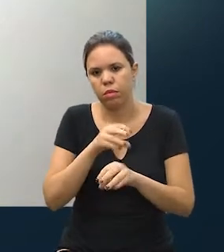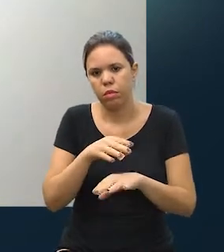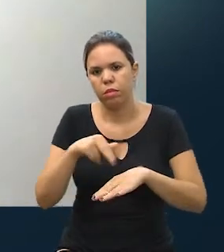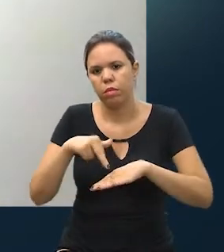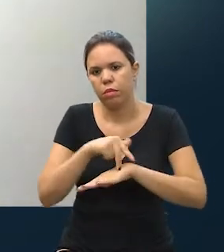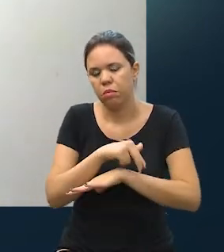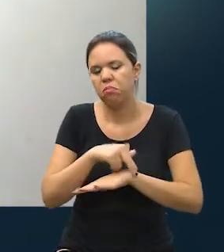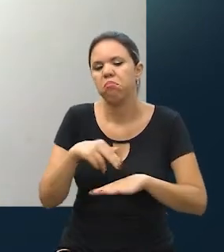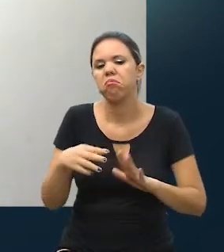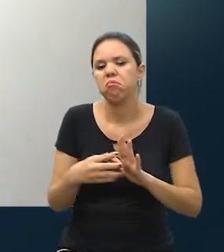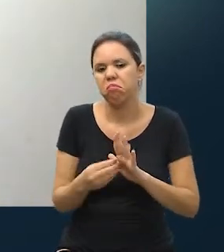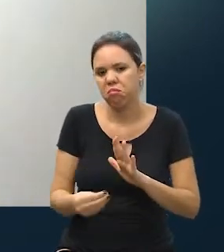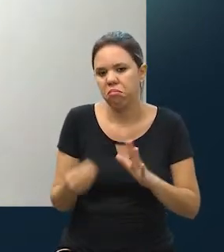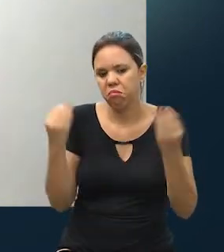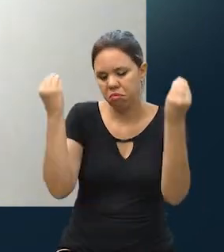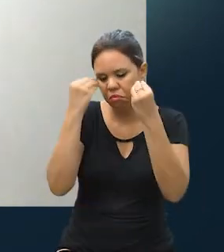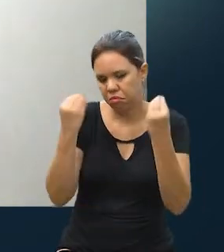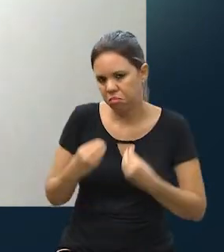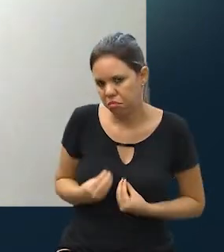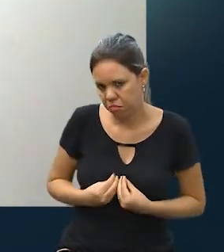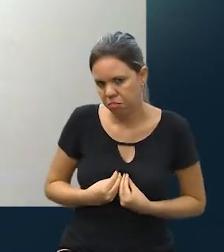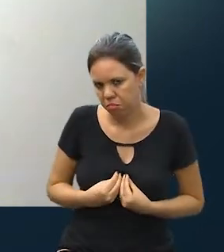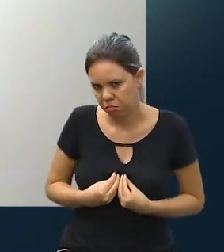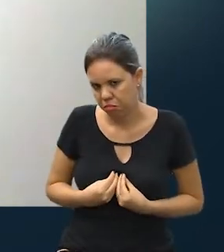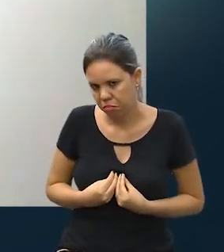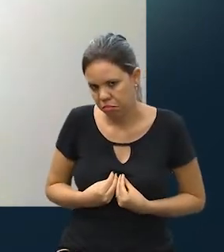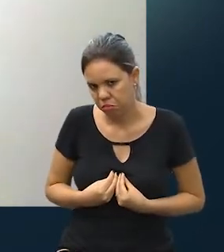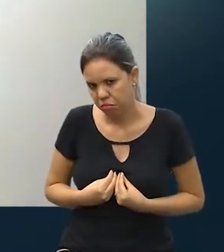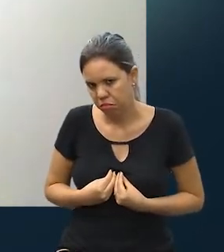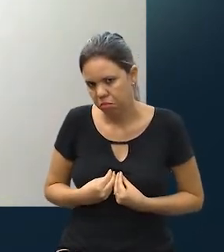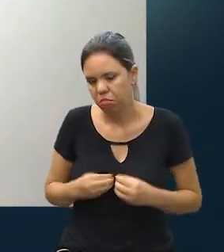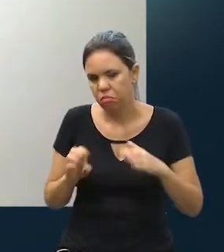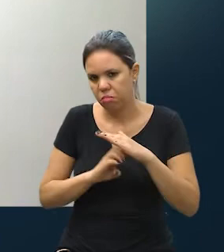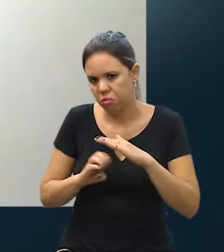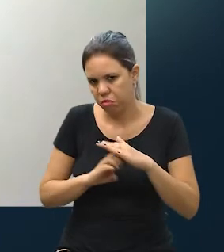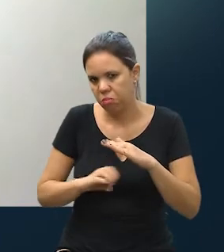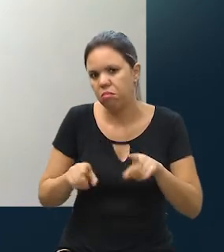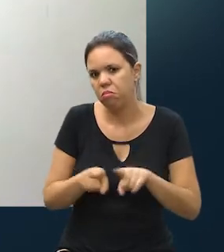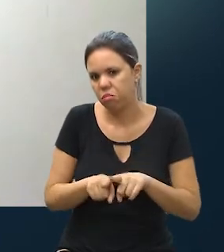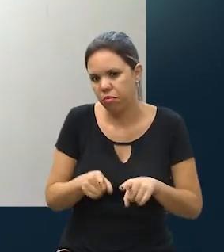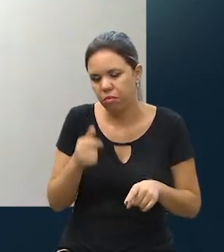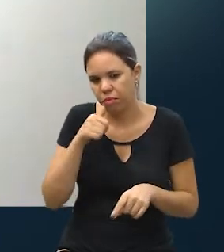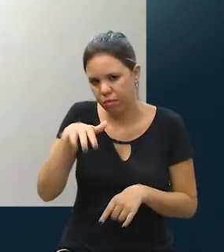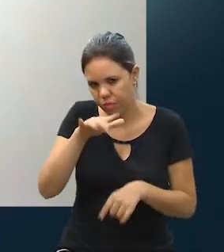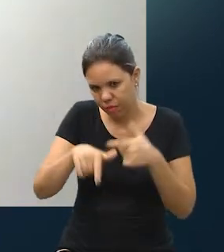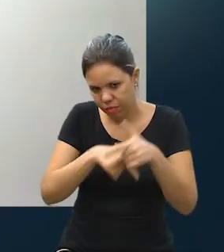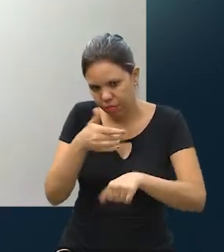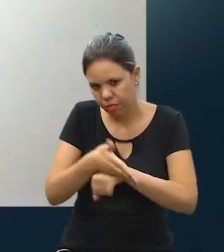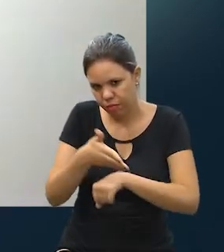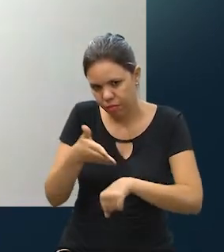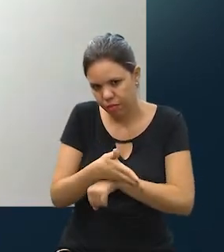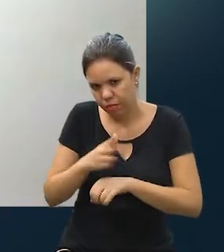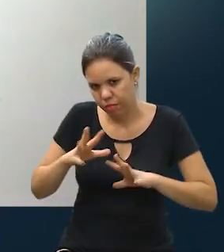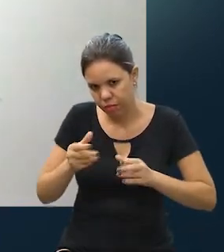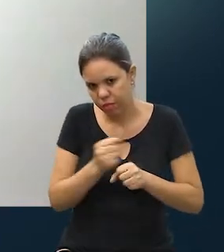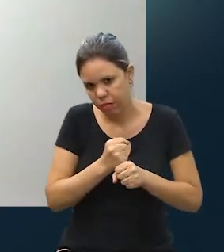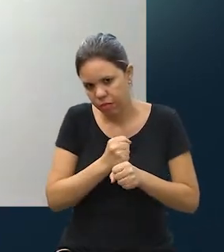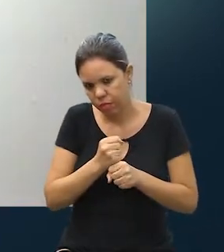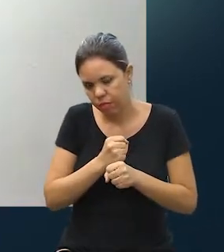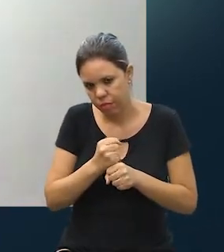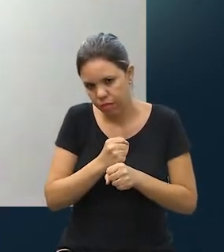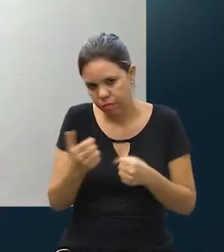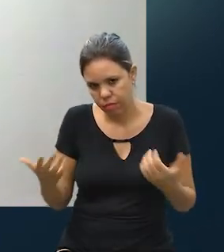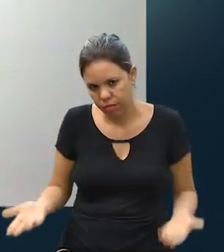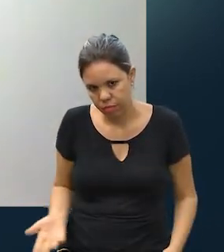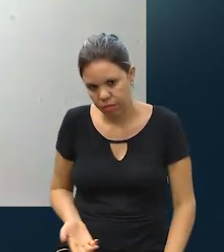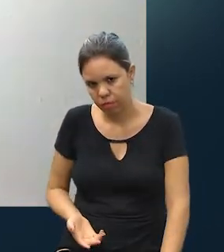moda, beleza, e o mundo corporativo também, né? Porque essas mulheres trabalharam todos esses anos